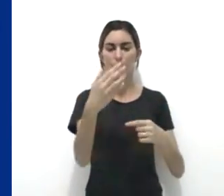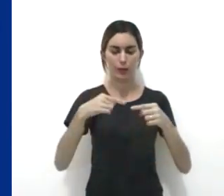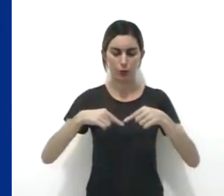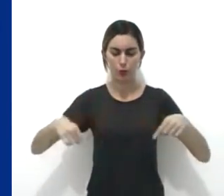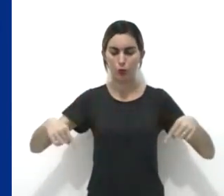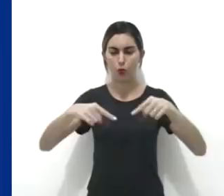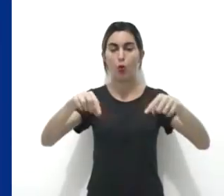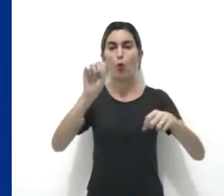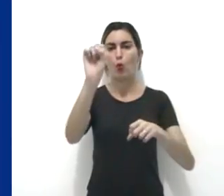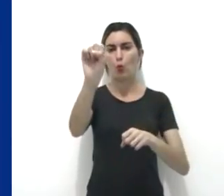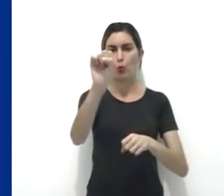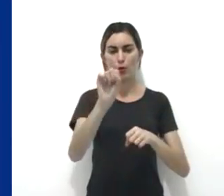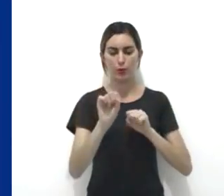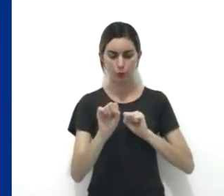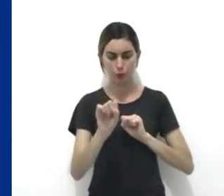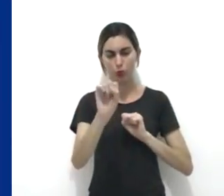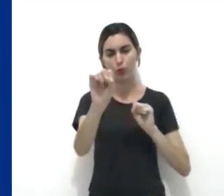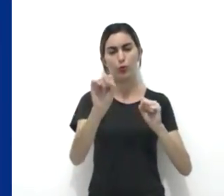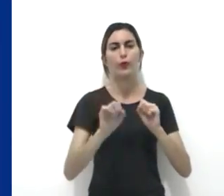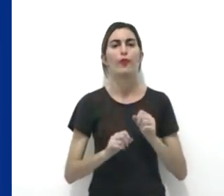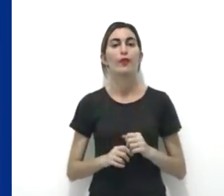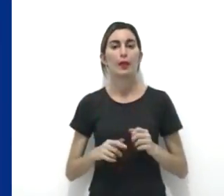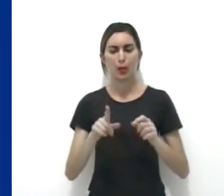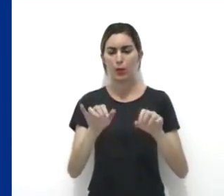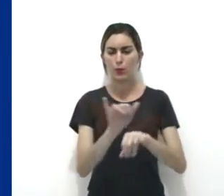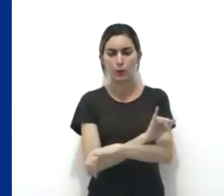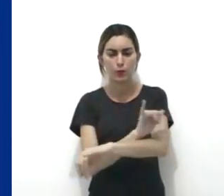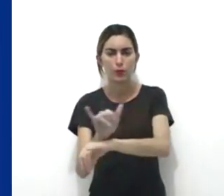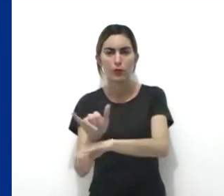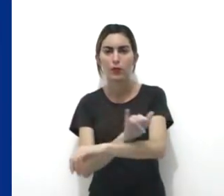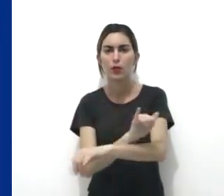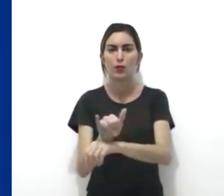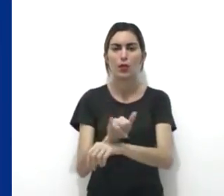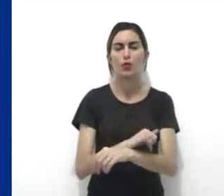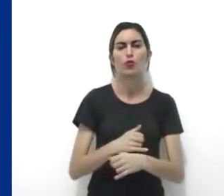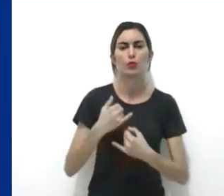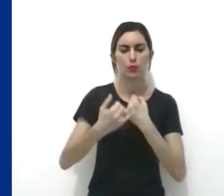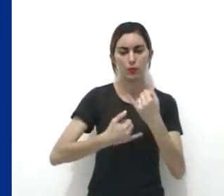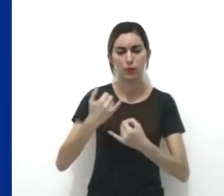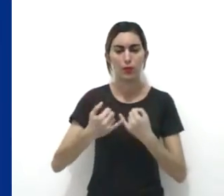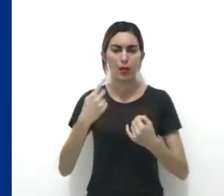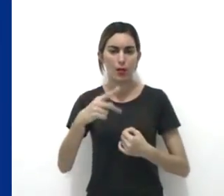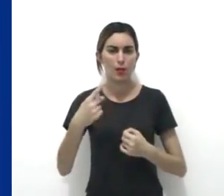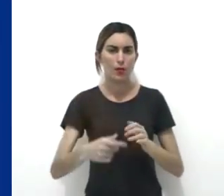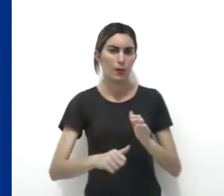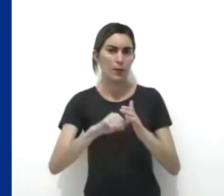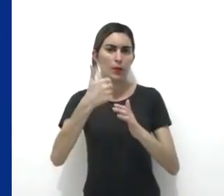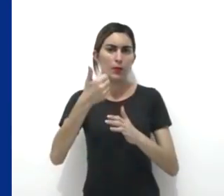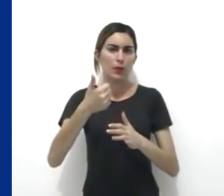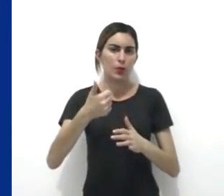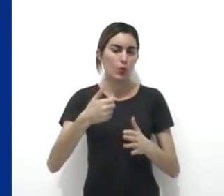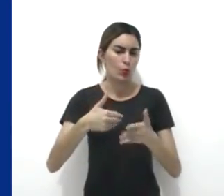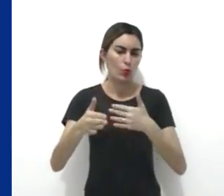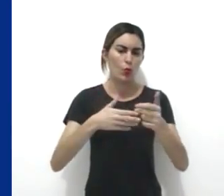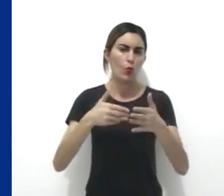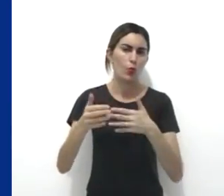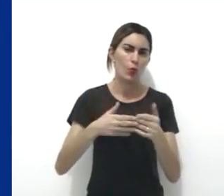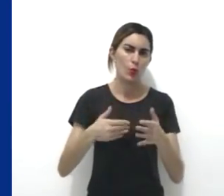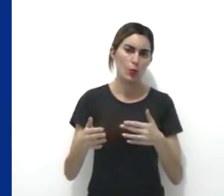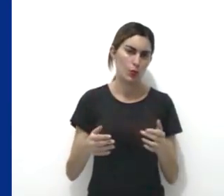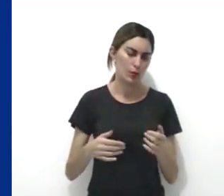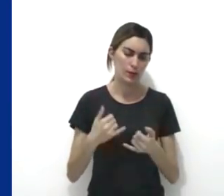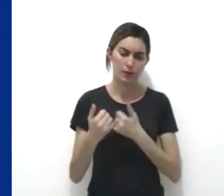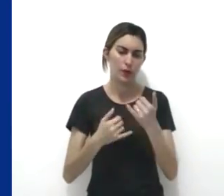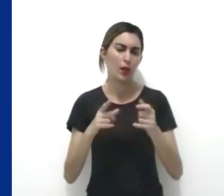sobrepostos e são 8 em cada lado. Eles são peças estratégicas no jogo do xadrez. Em seu primeiro lance e em qualquer altura